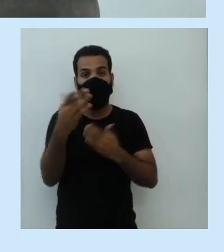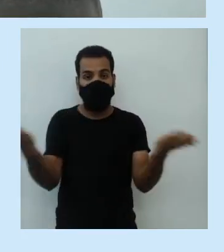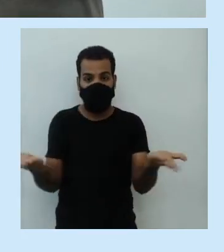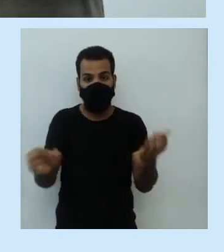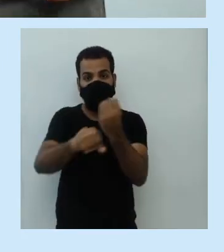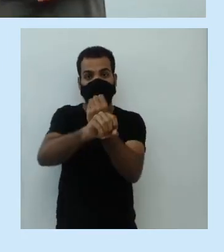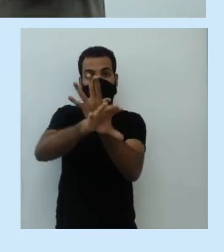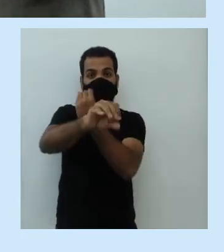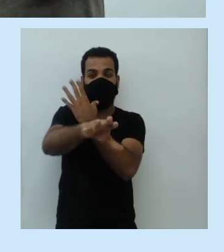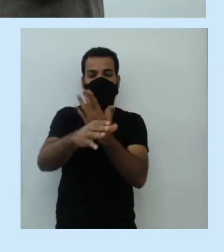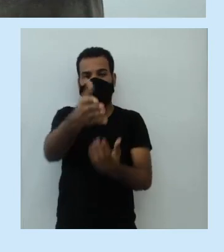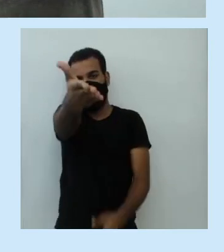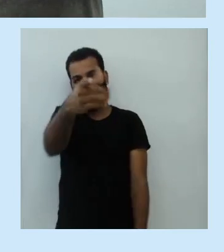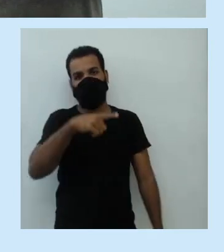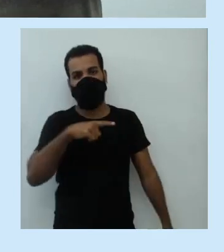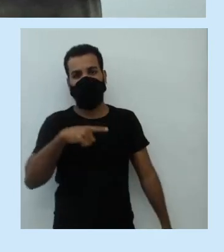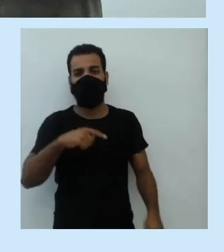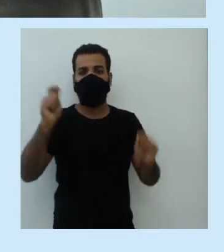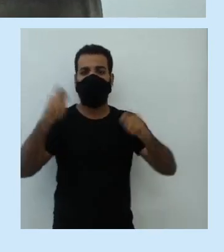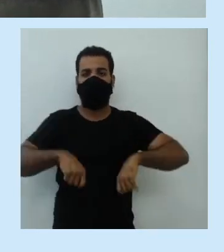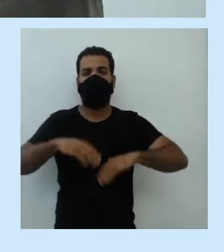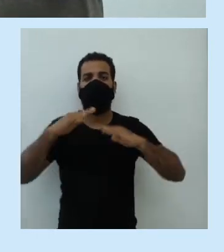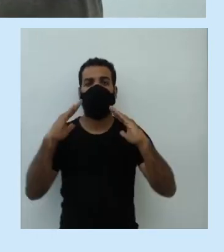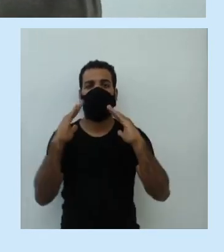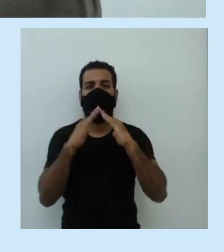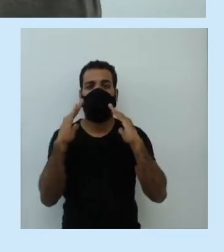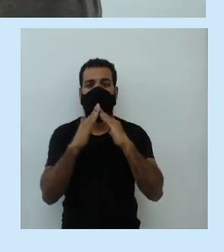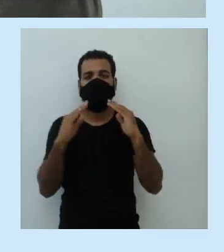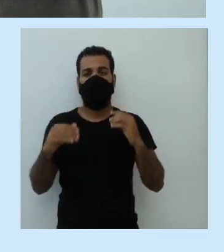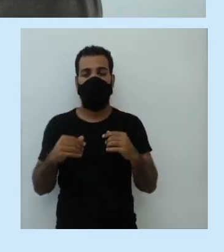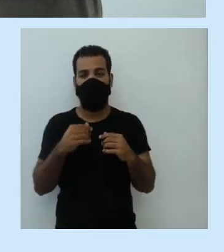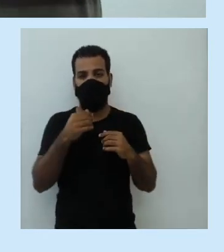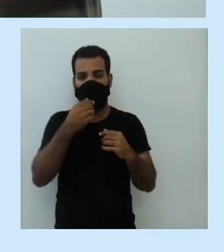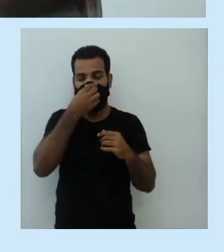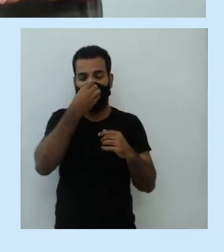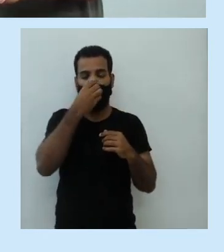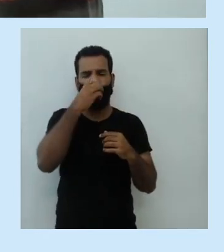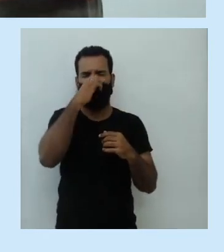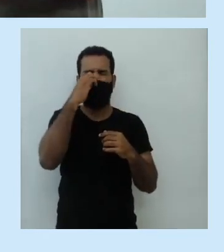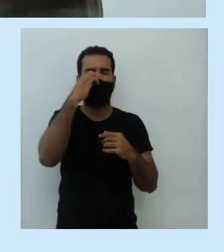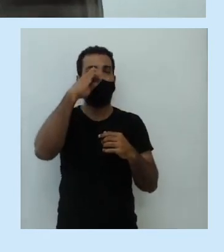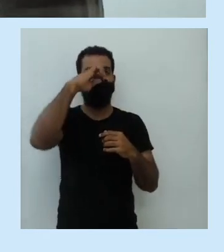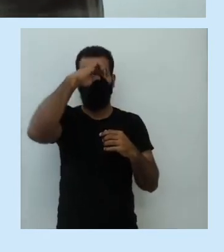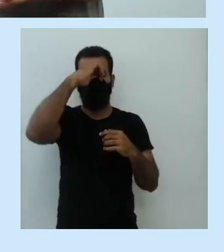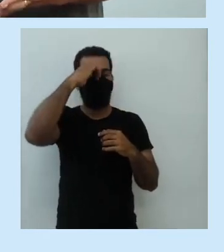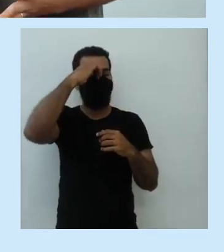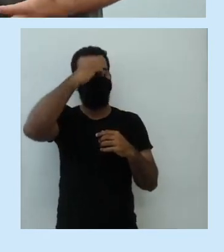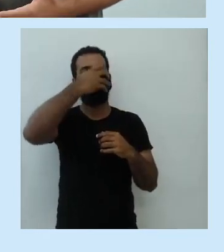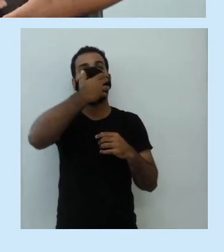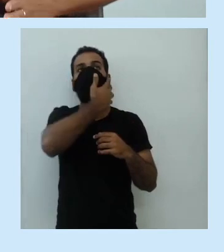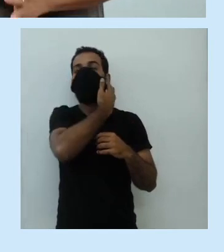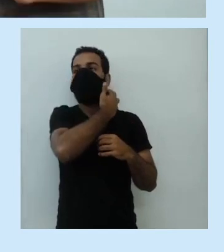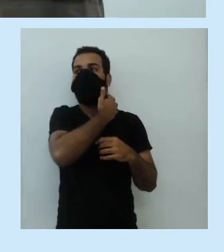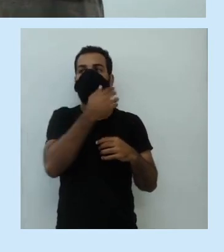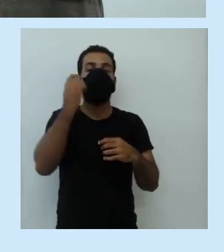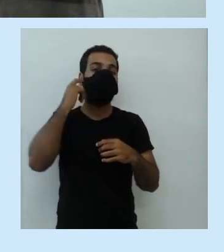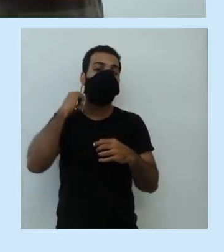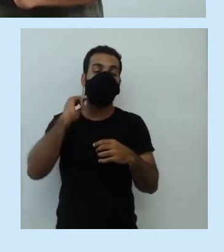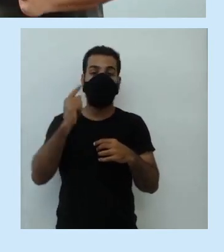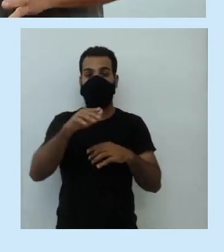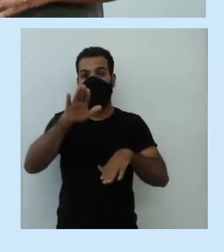minha gente. Você pode, mesmo jogando lá, isolado, no seu ambiente de treino, que às vezes você